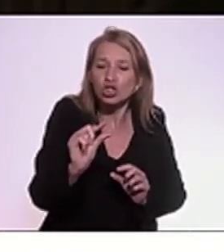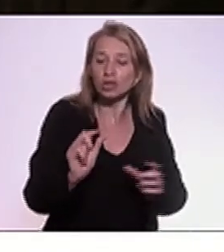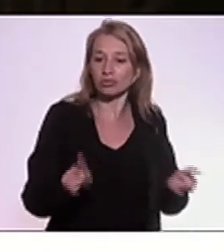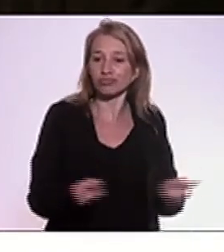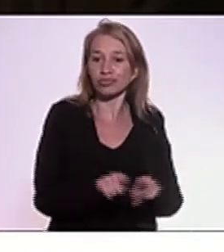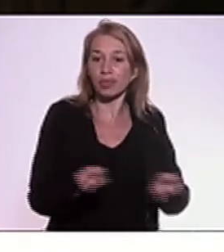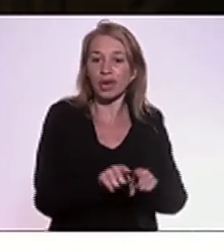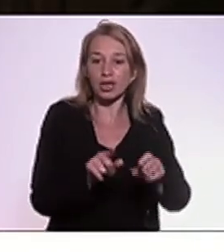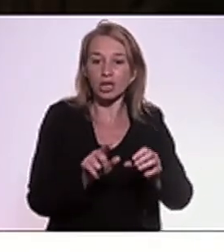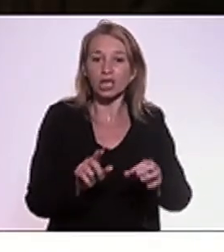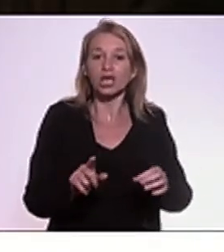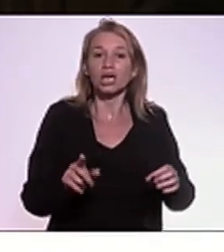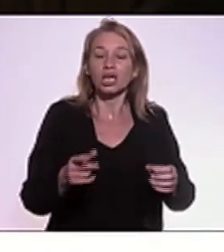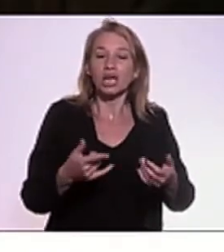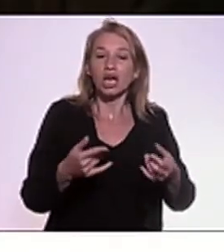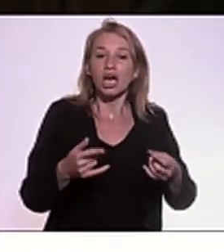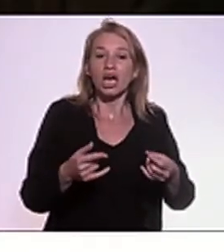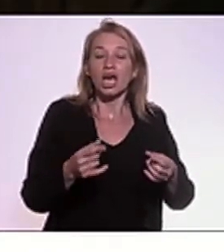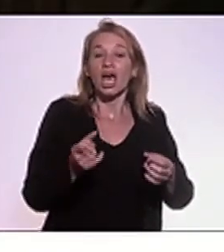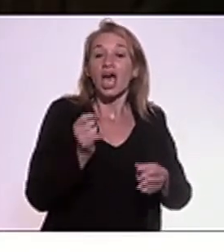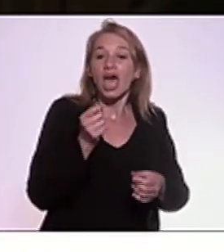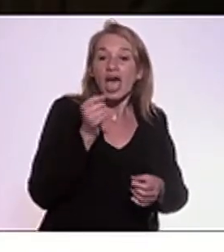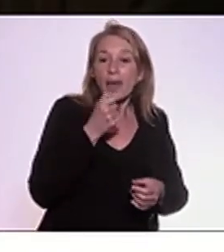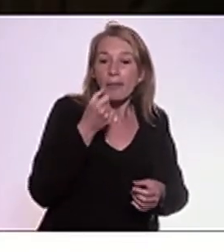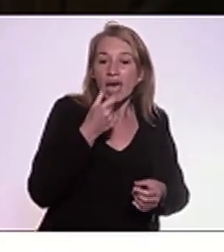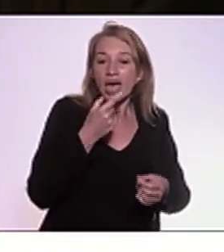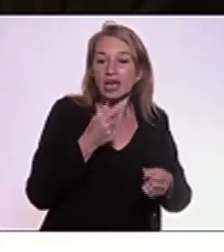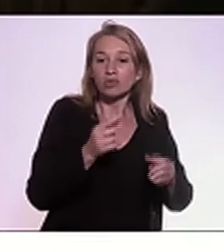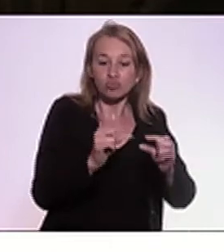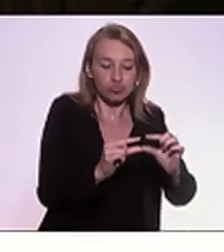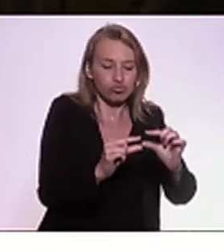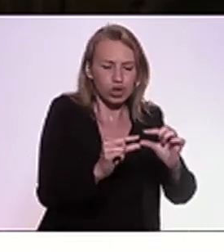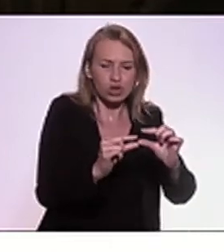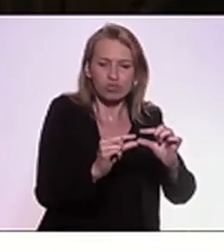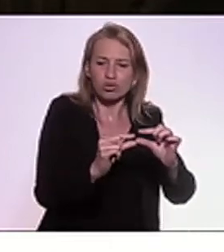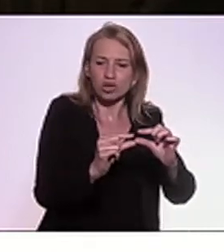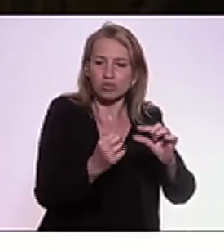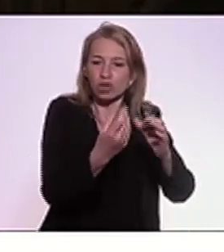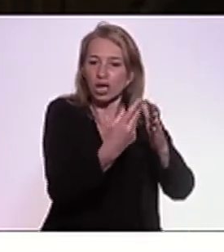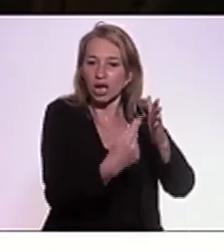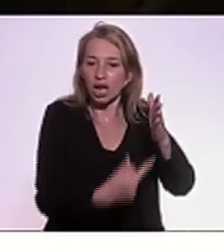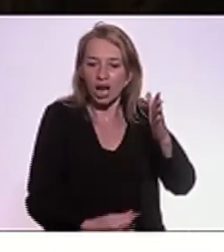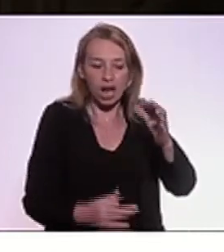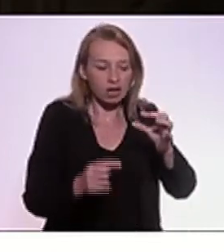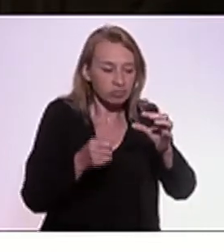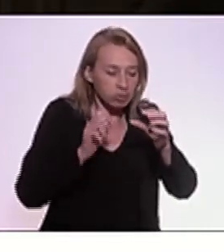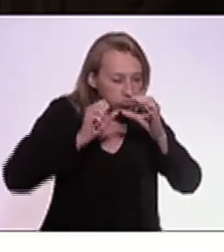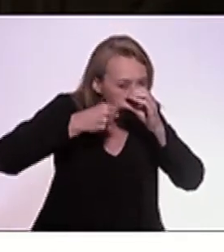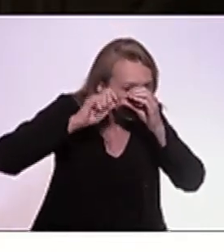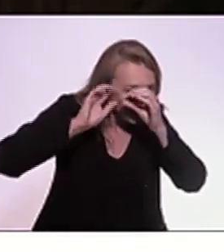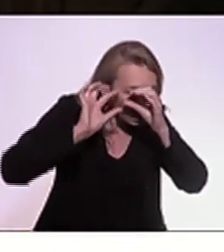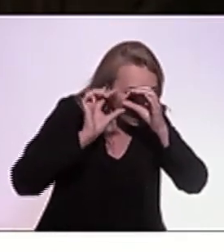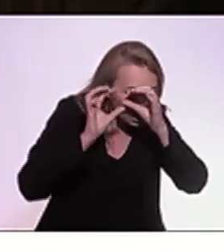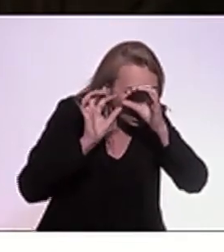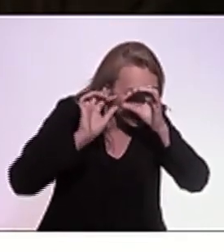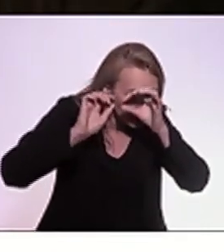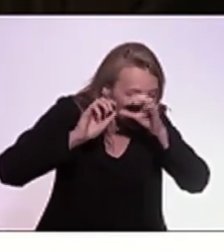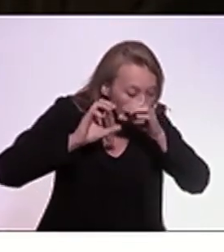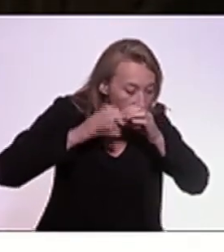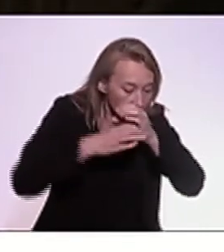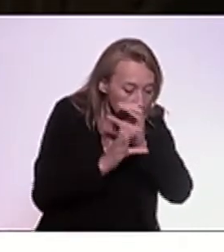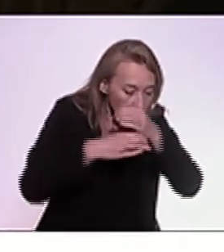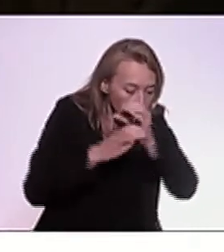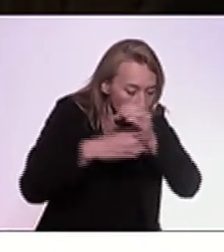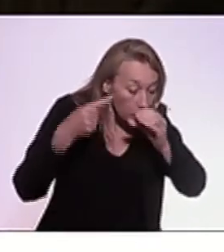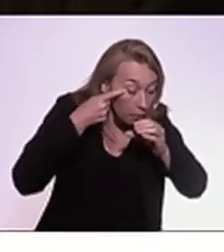rua, para de fato constatar quais são as regras estabelecidas naquela relação de consumo. Então, um histórico de